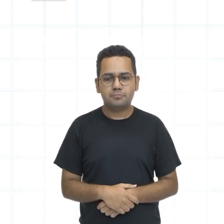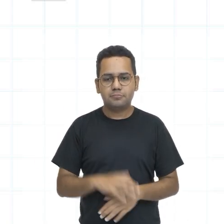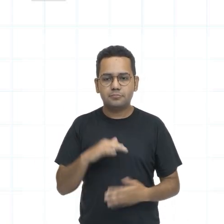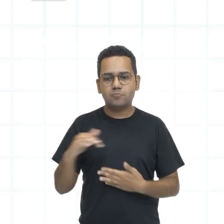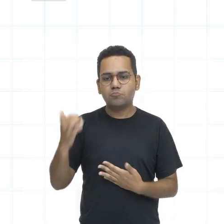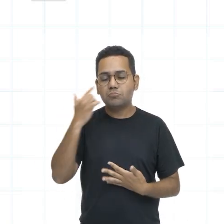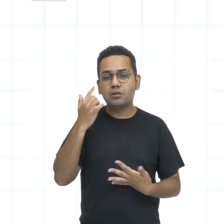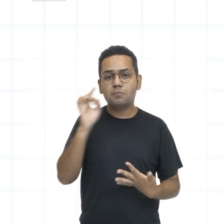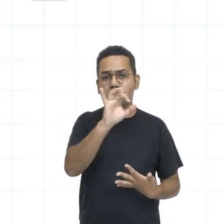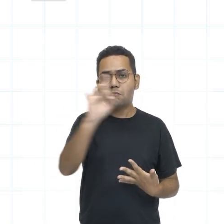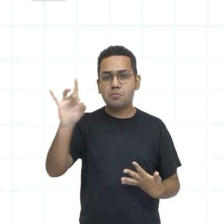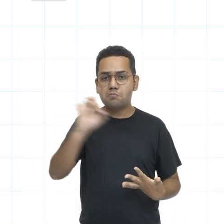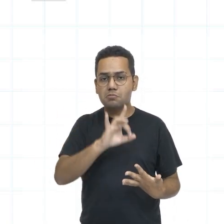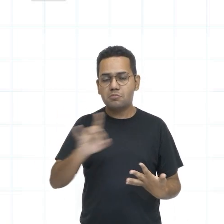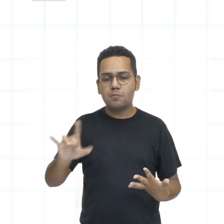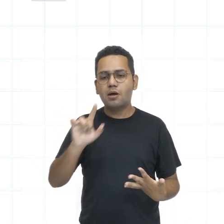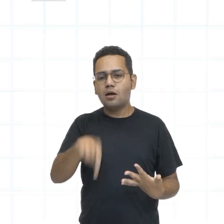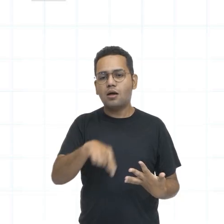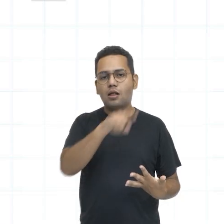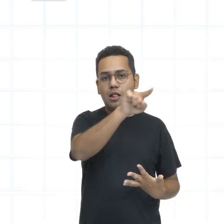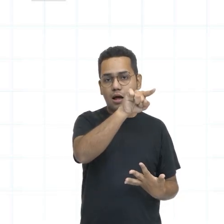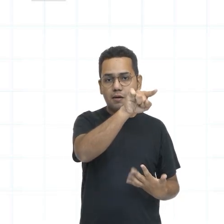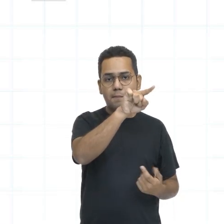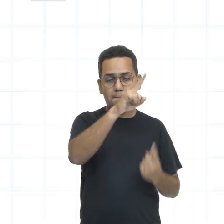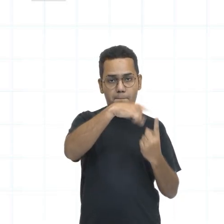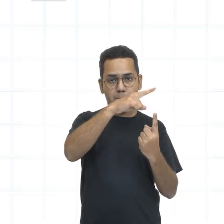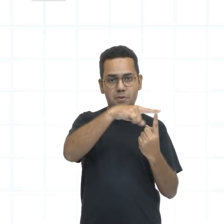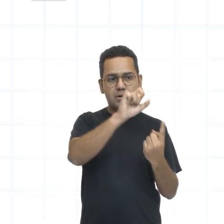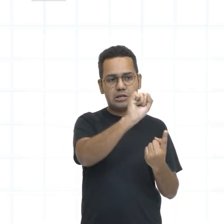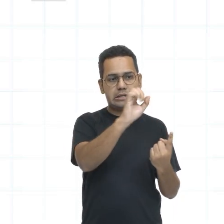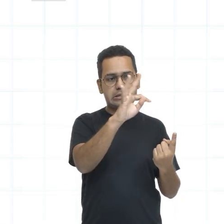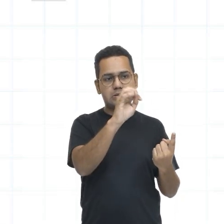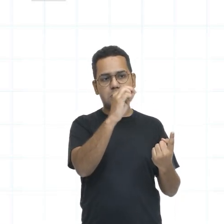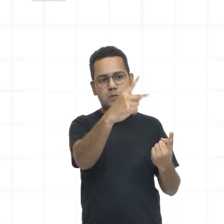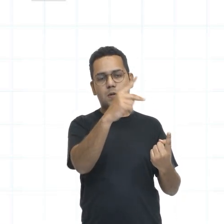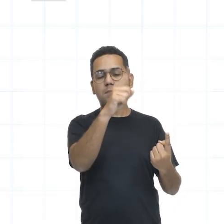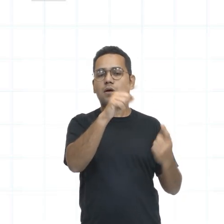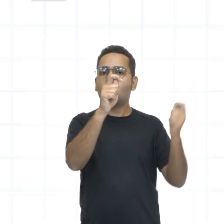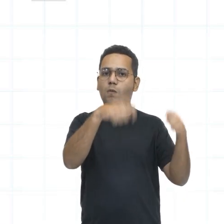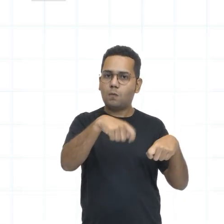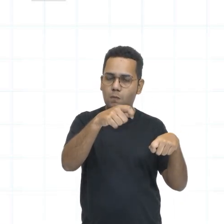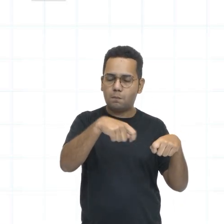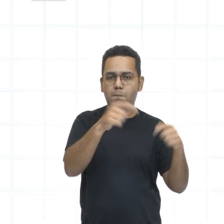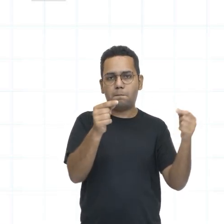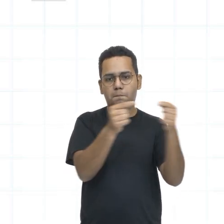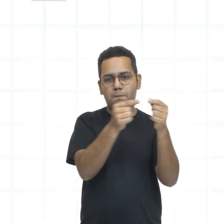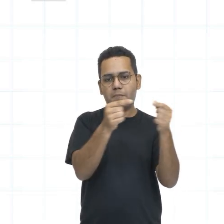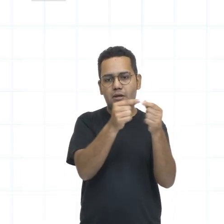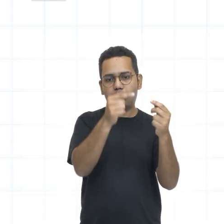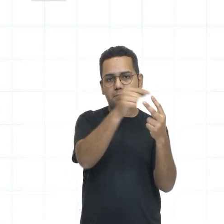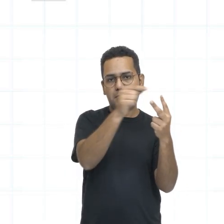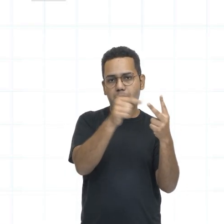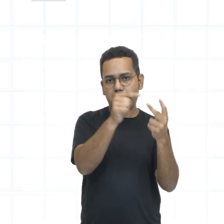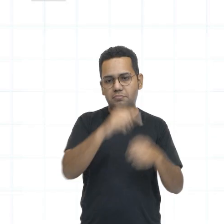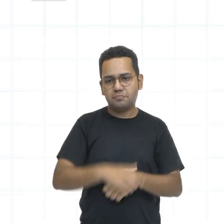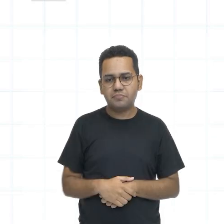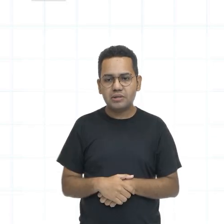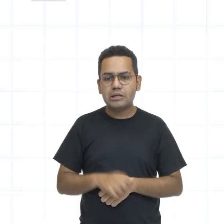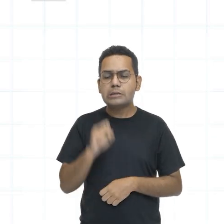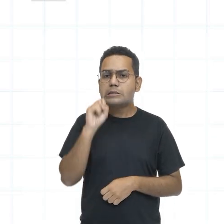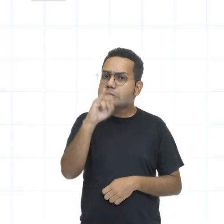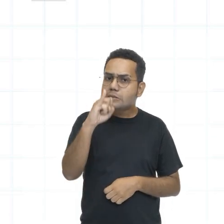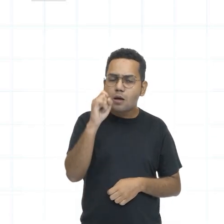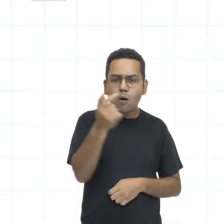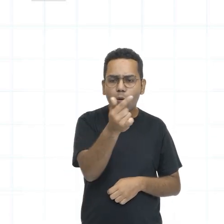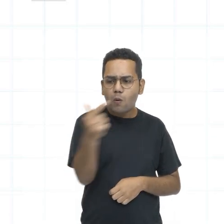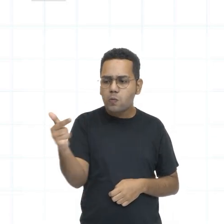gente, ó, o stop ali é um exemplo de linguagem verbal e não verbal. Mas outros ali, se não tiver escrito